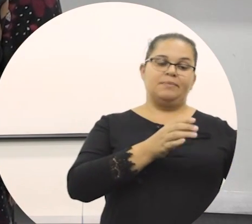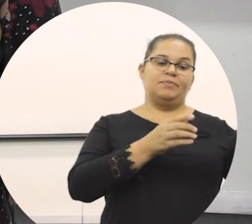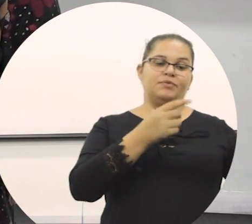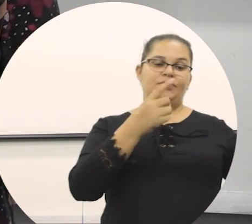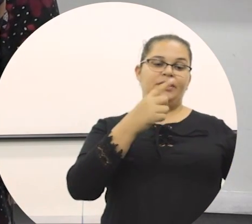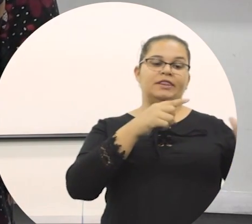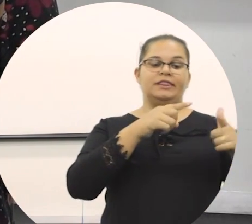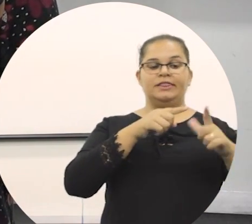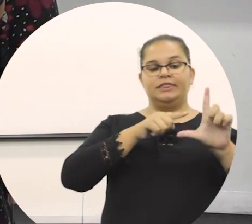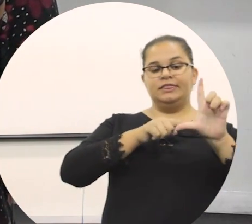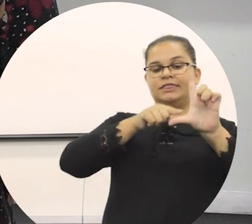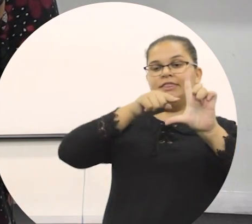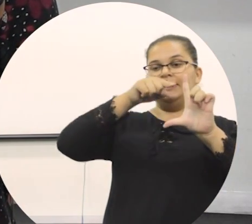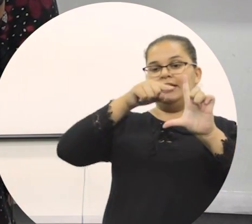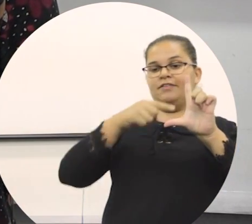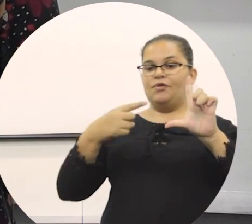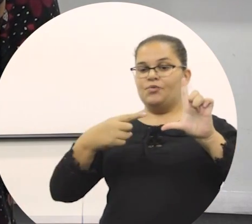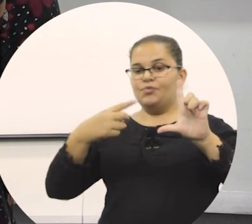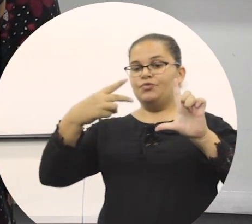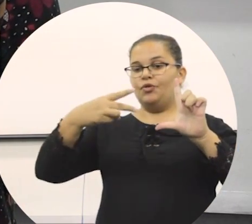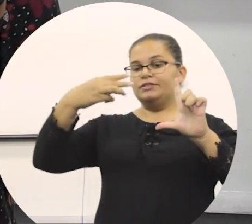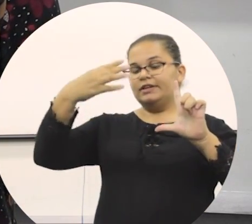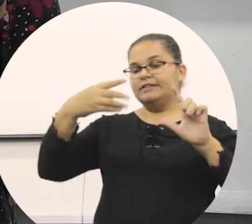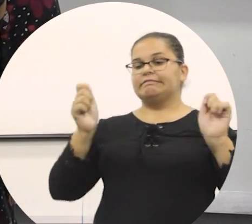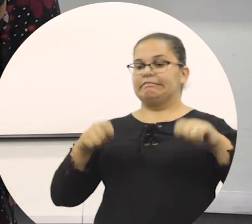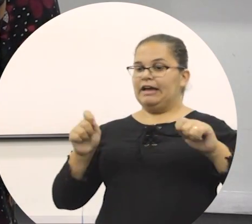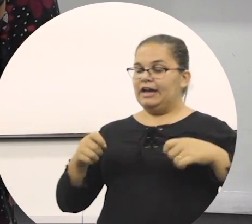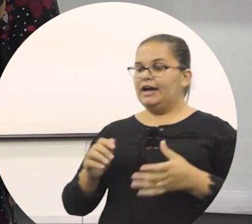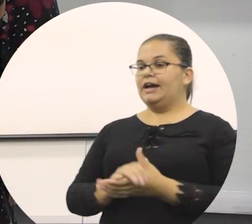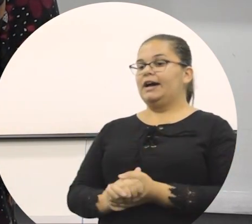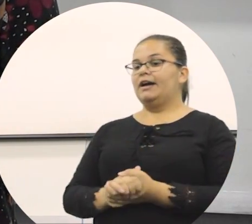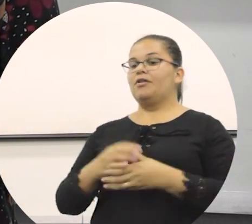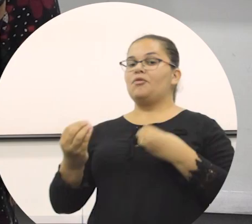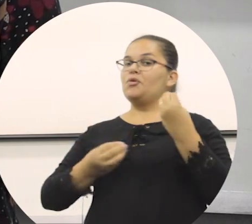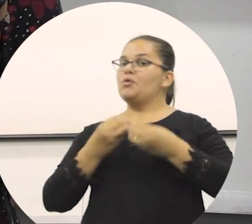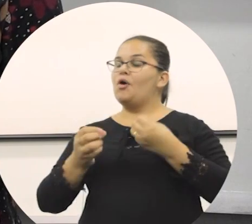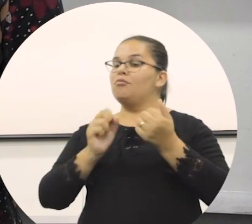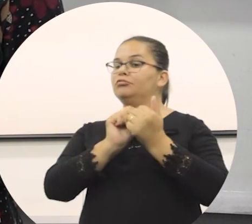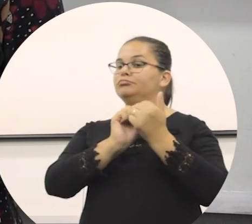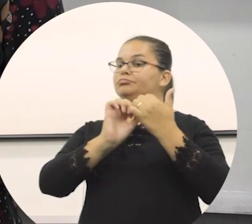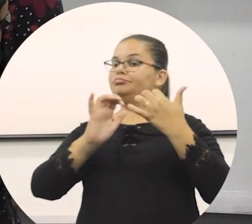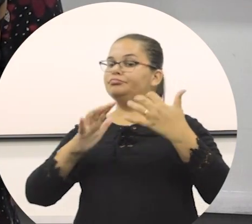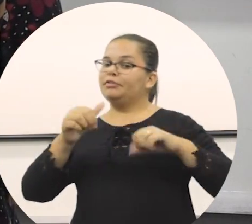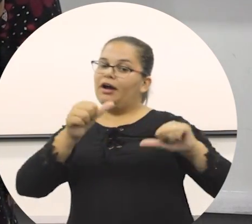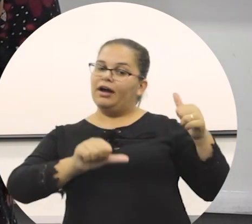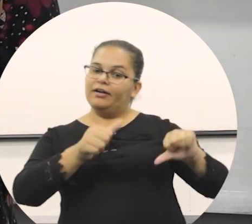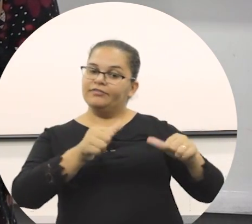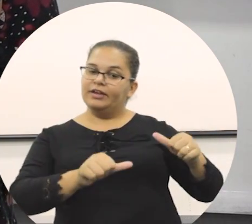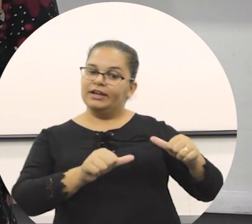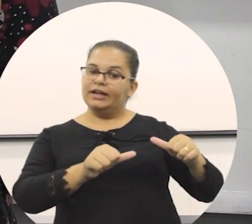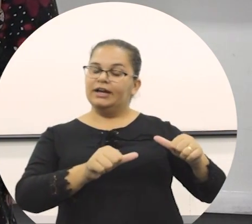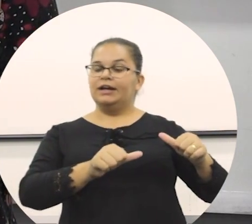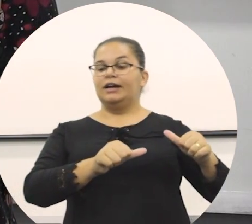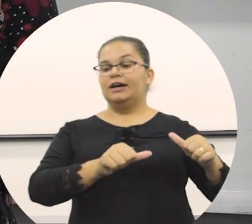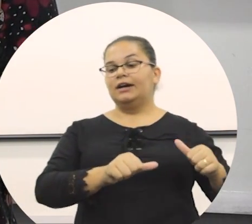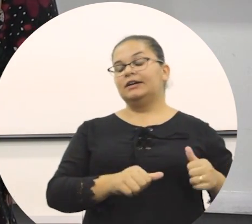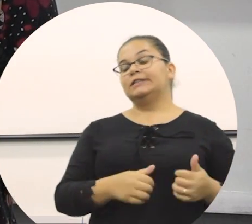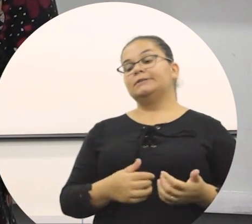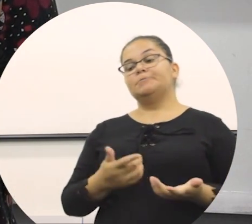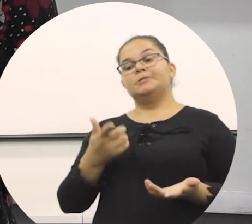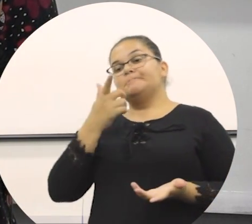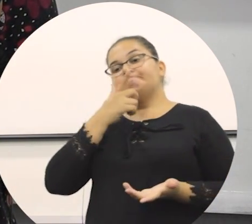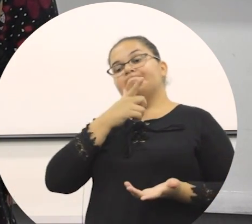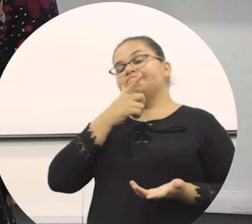de sinais. A ideia era começar um trabalho por nível de proficiência em língua de sinais, que depois não se efetivou,